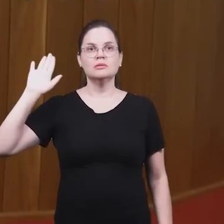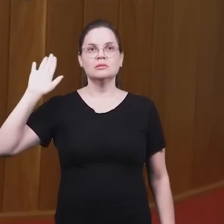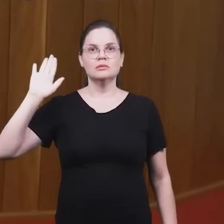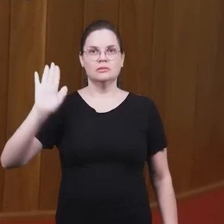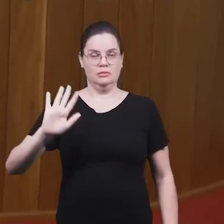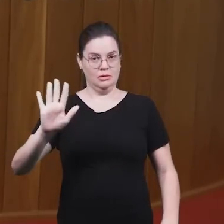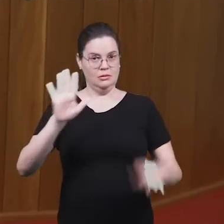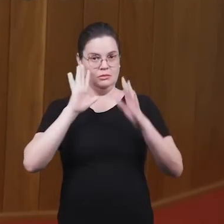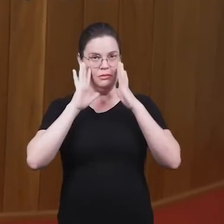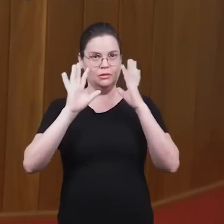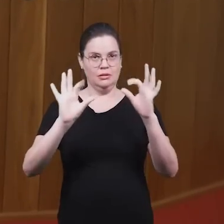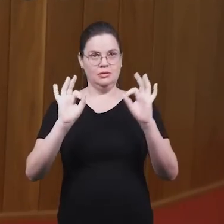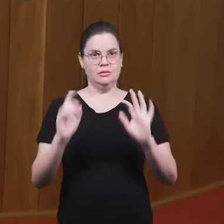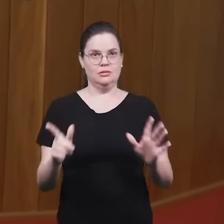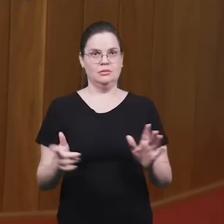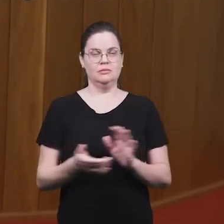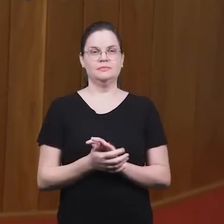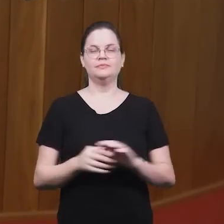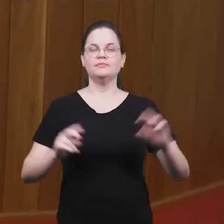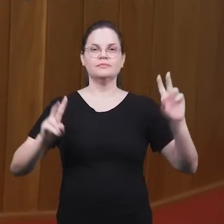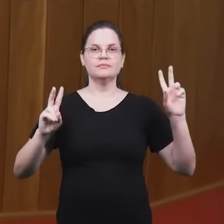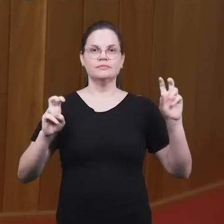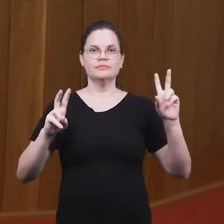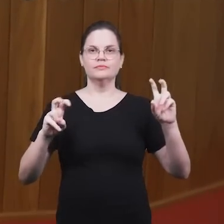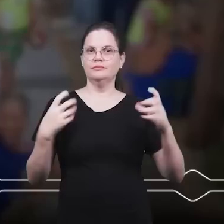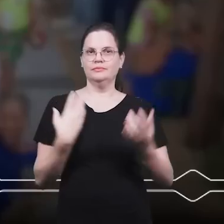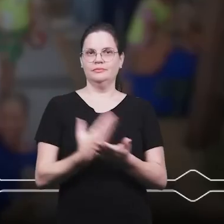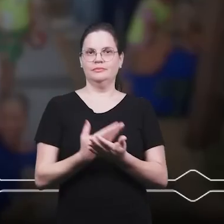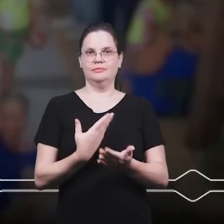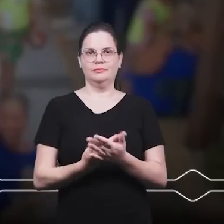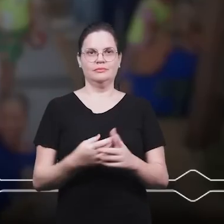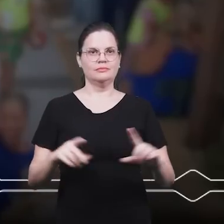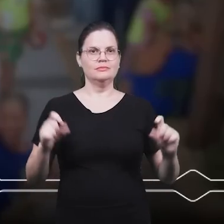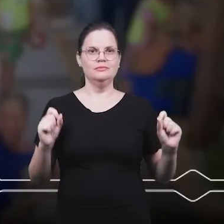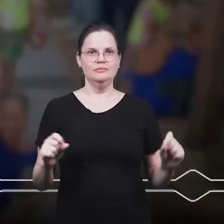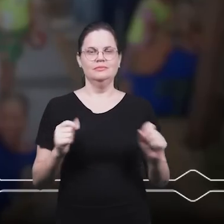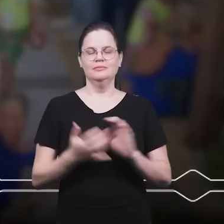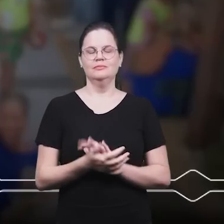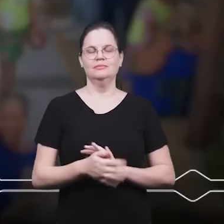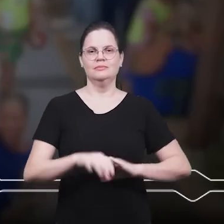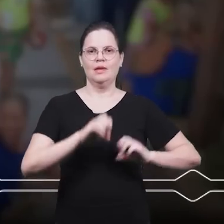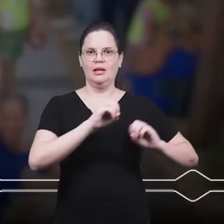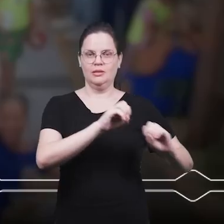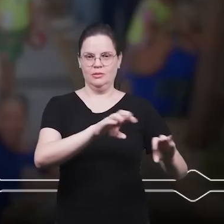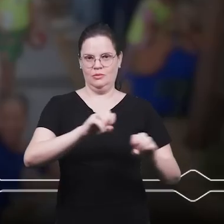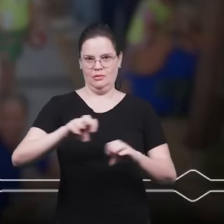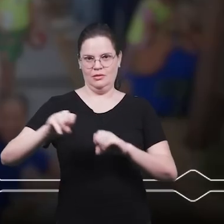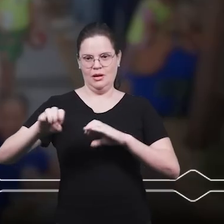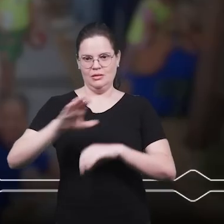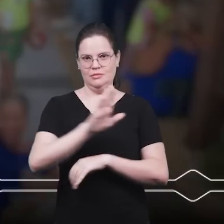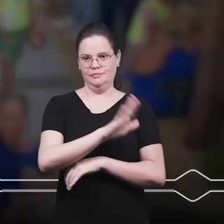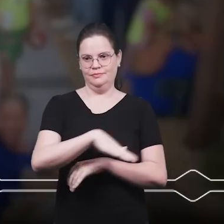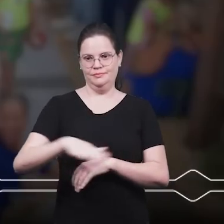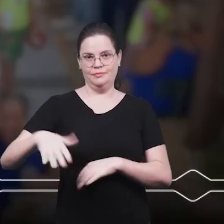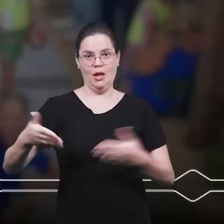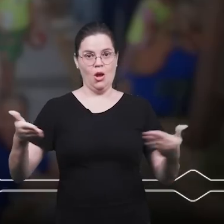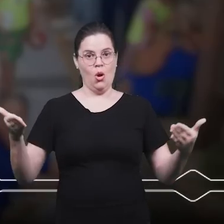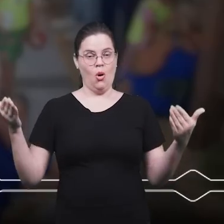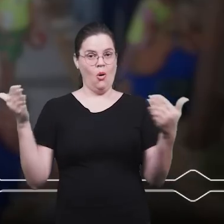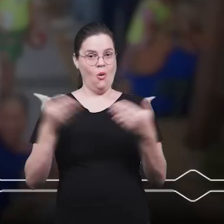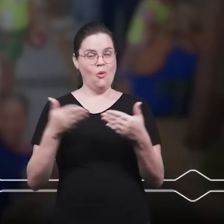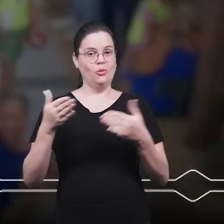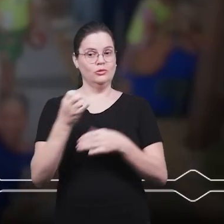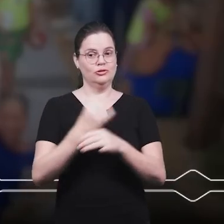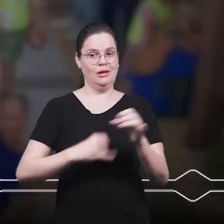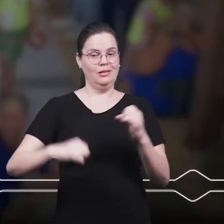Então, presta atenção. Ó, o título dessa aula é Educação dos Filhos na Era